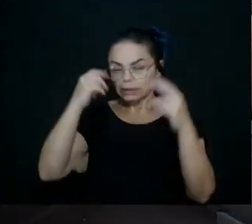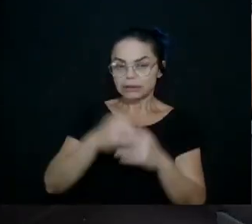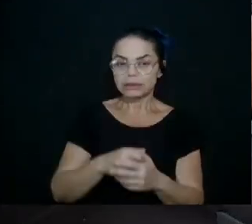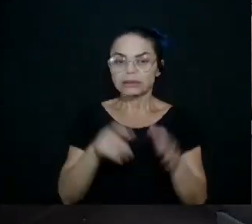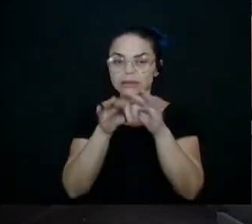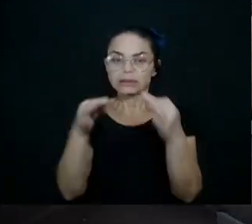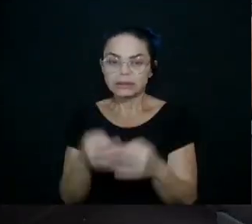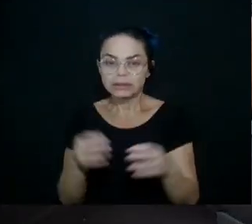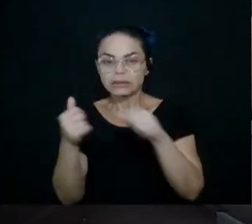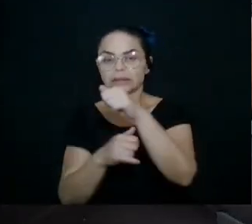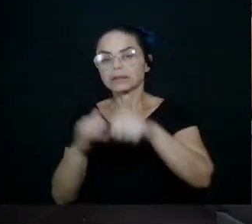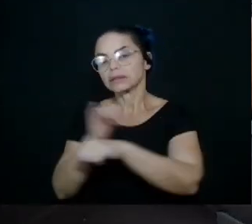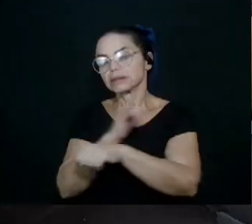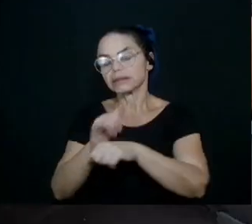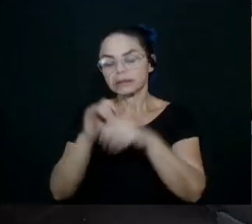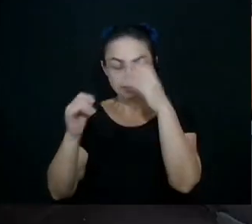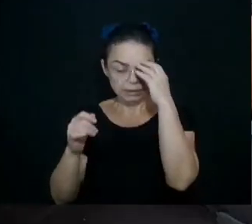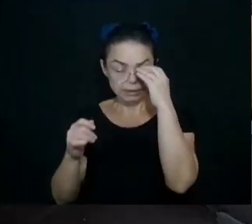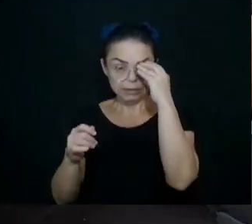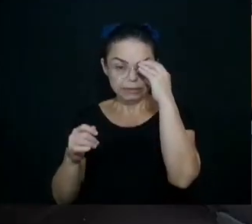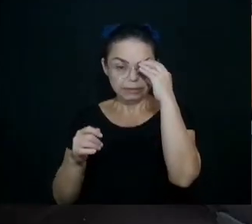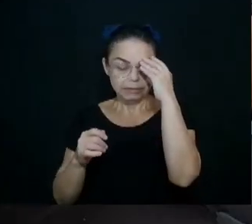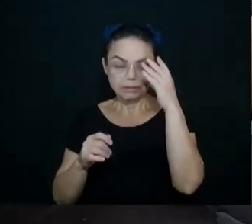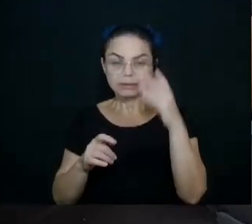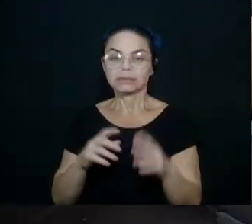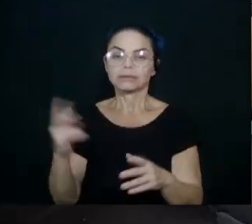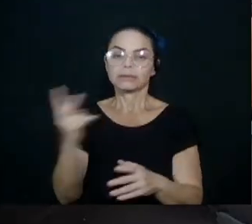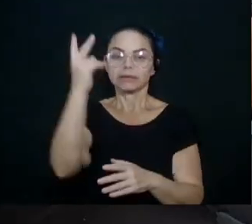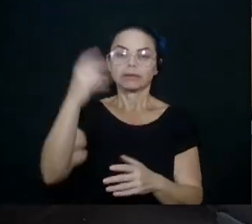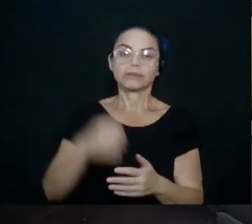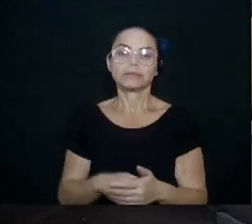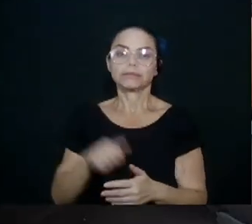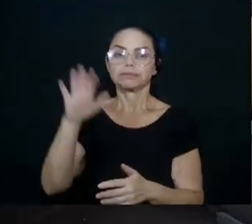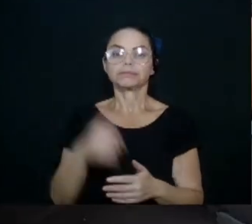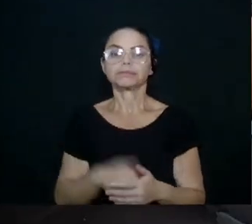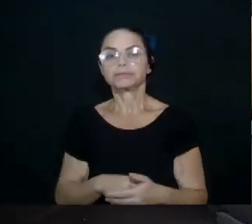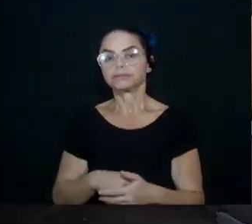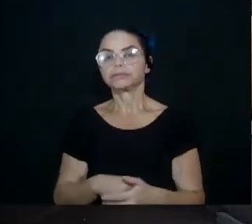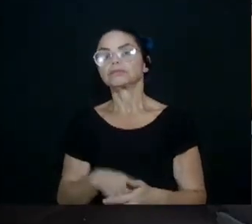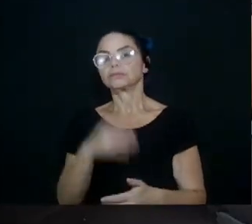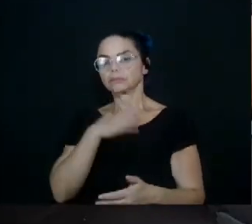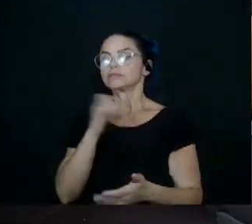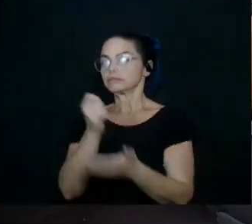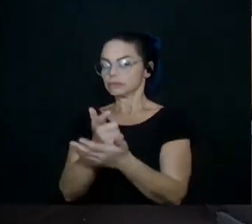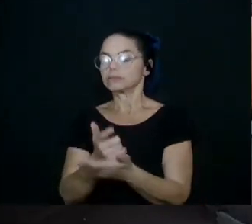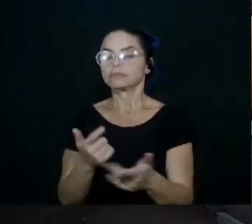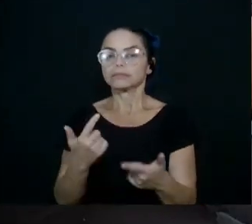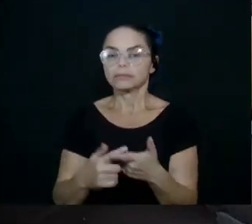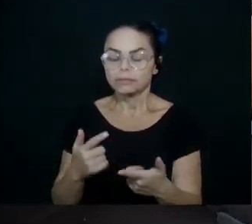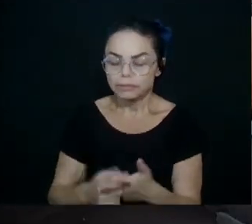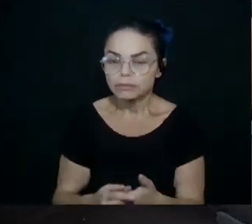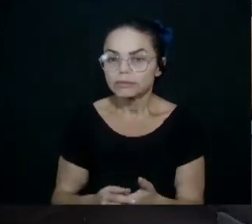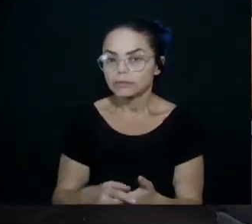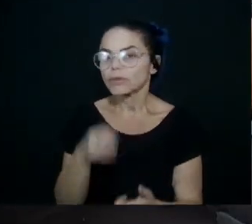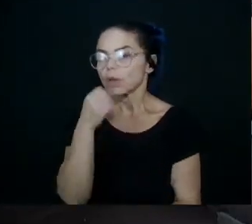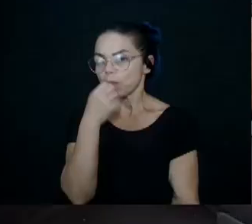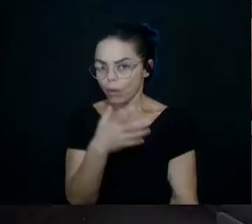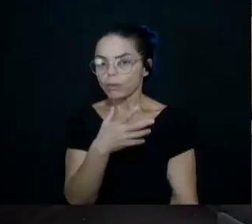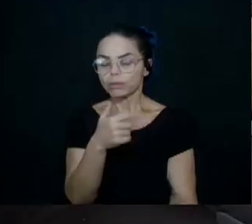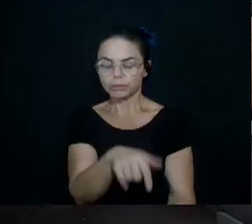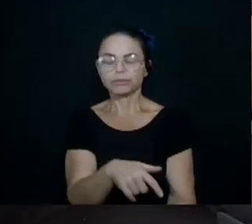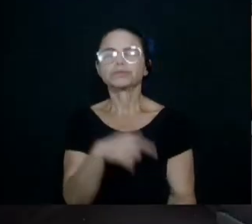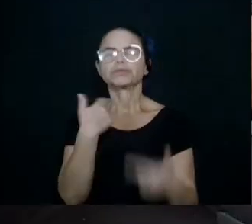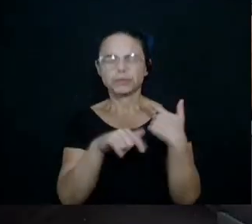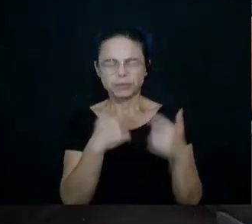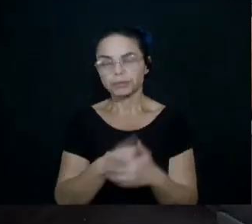mas também ter o aumento do preço, mas as pessoas falarem, não, eu vou pagar porque vale Sim. esse serviço,